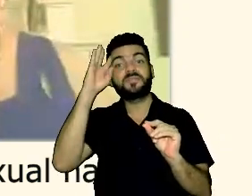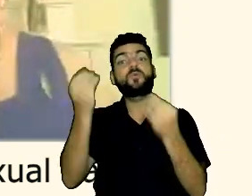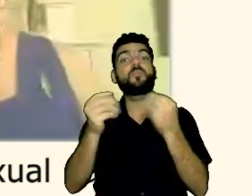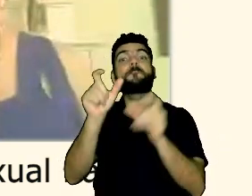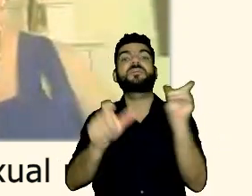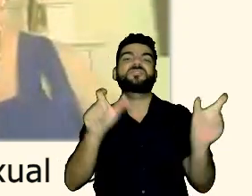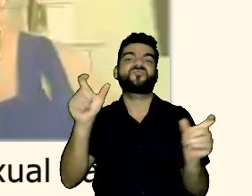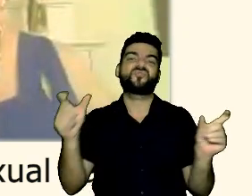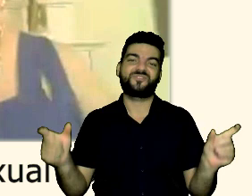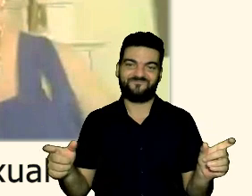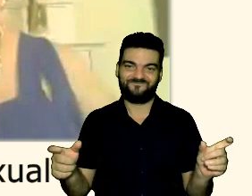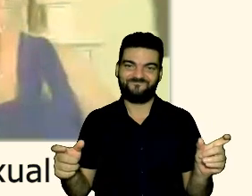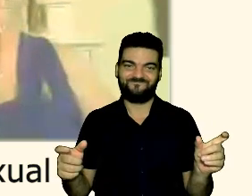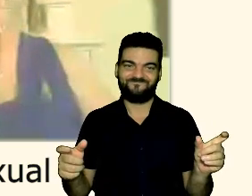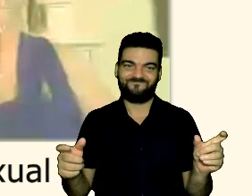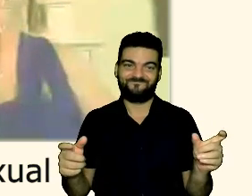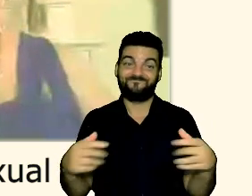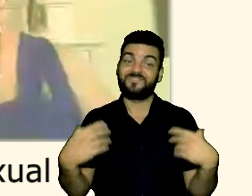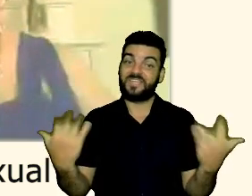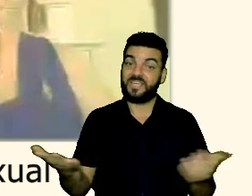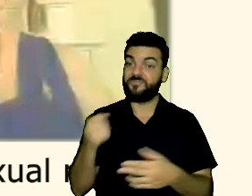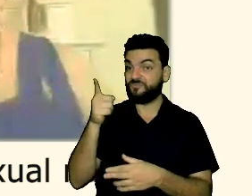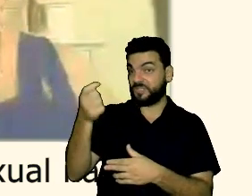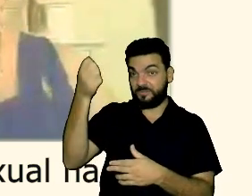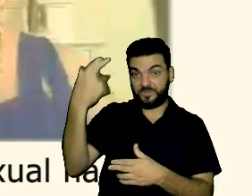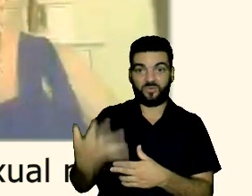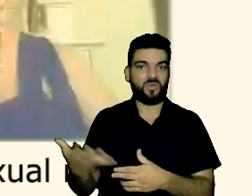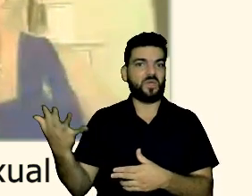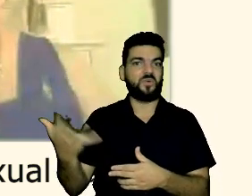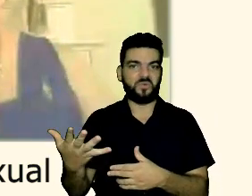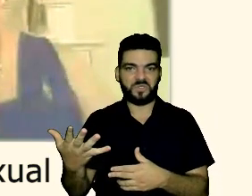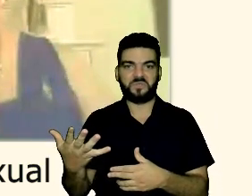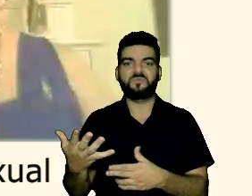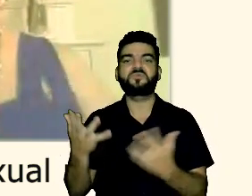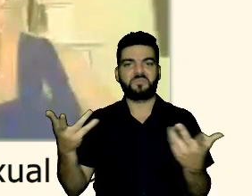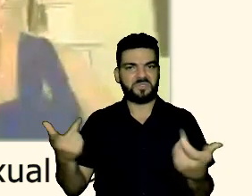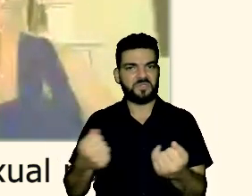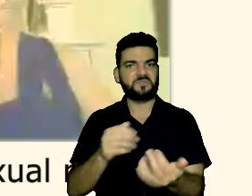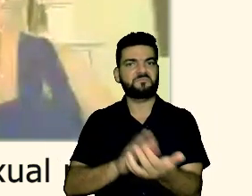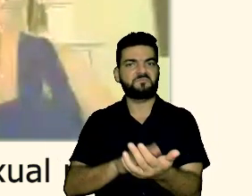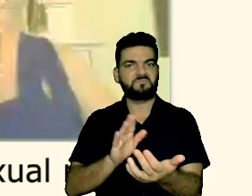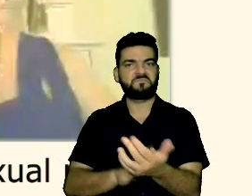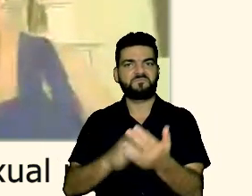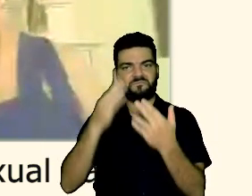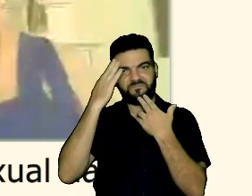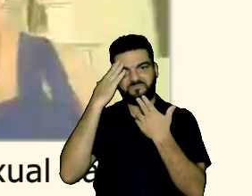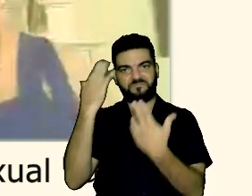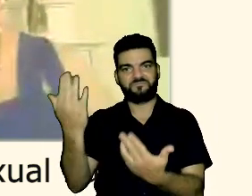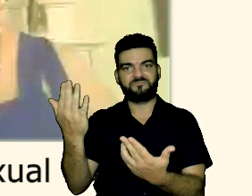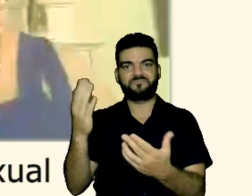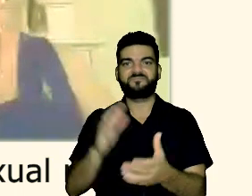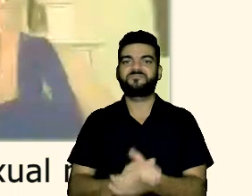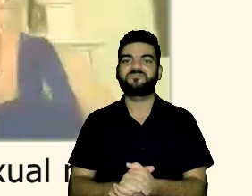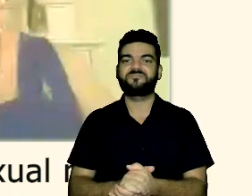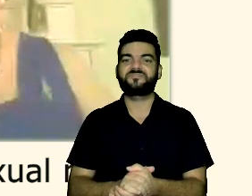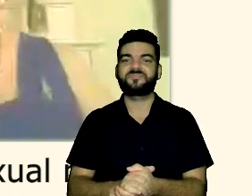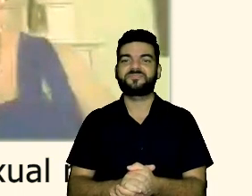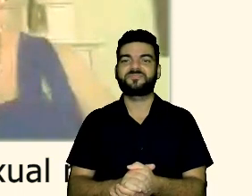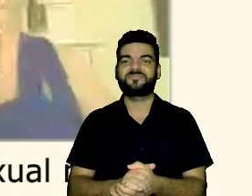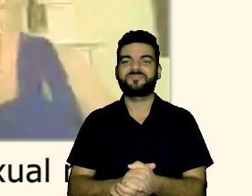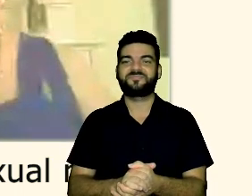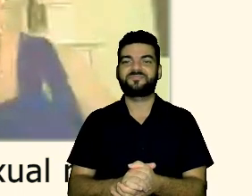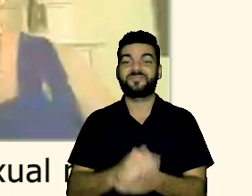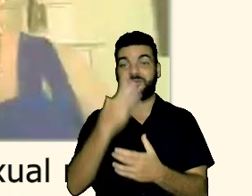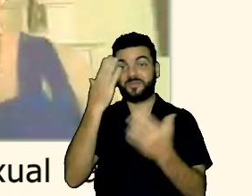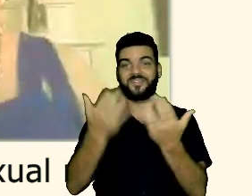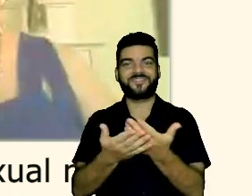falta o tempo para parar e pensar nas pessoas. E é isso que a senhora traz para a gente aqui com as suas palavras. Muito